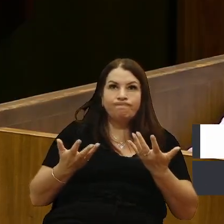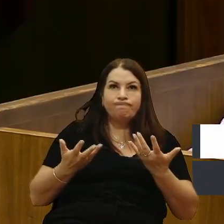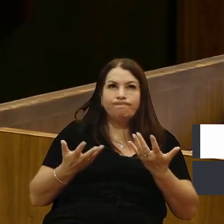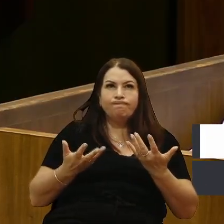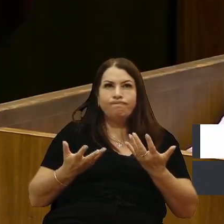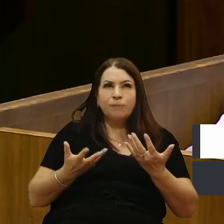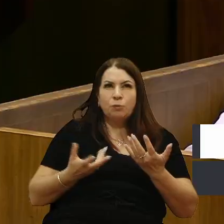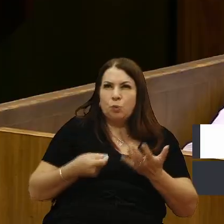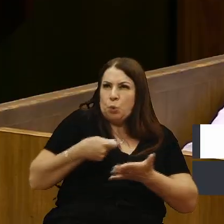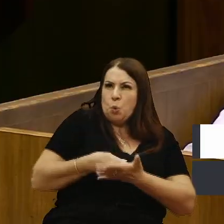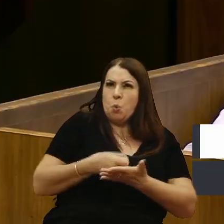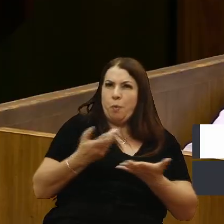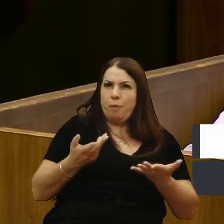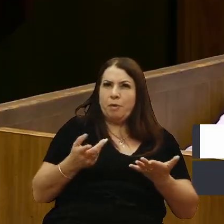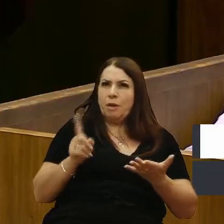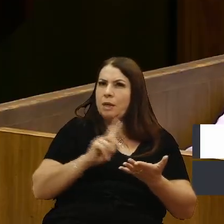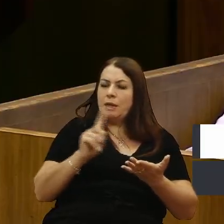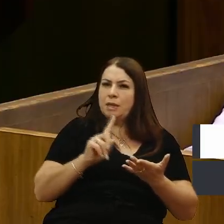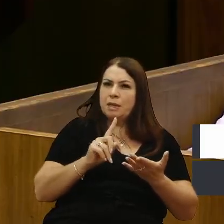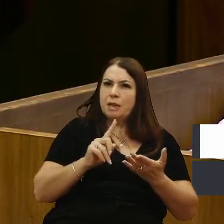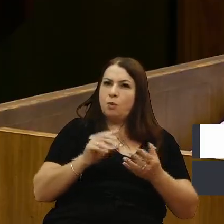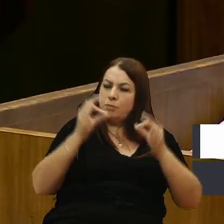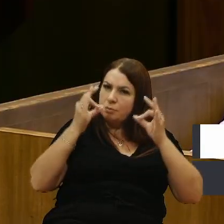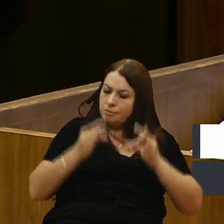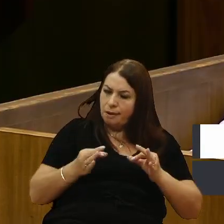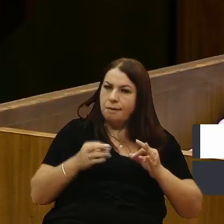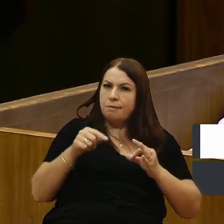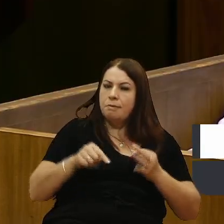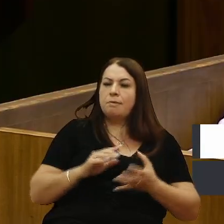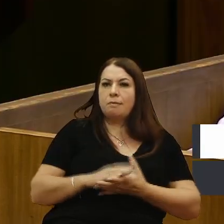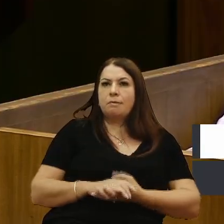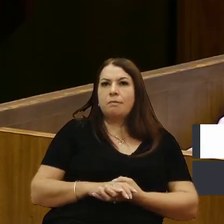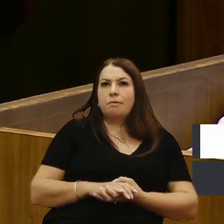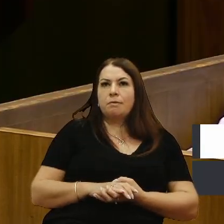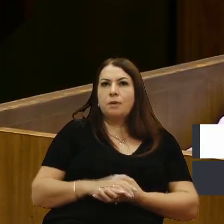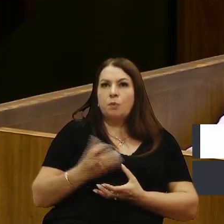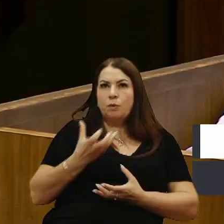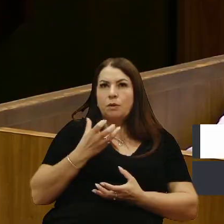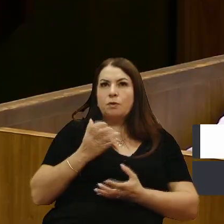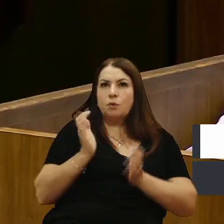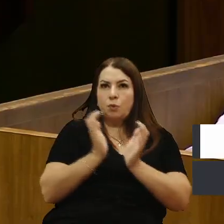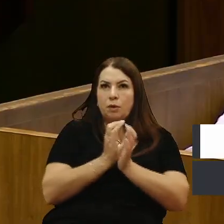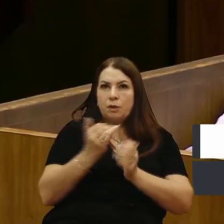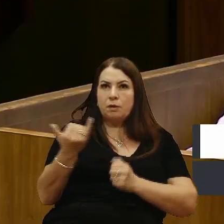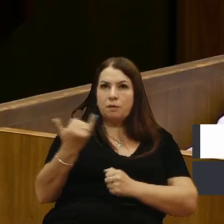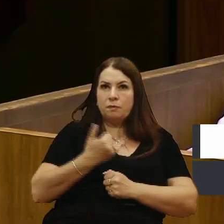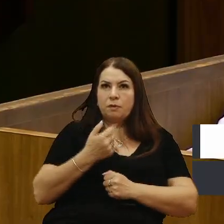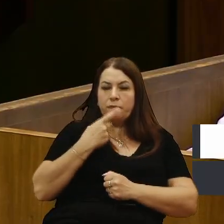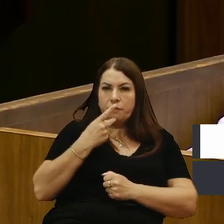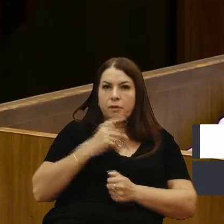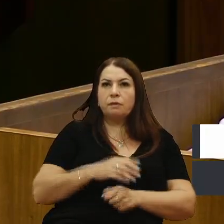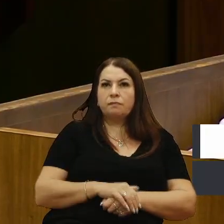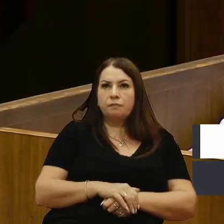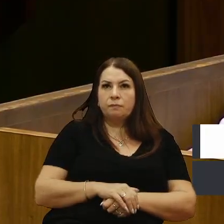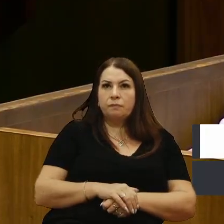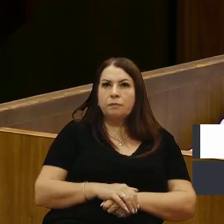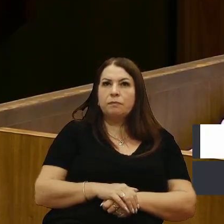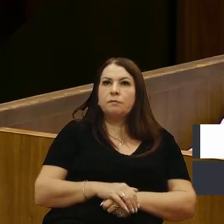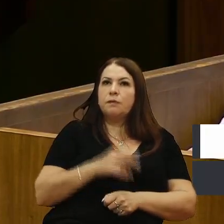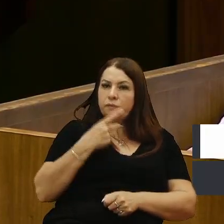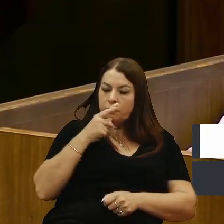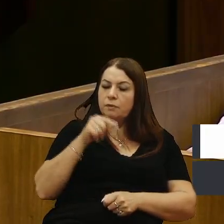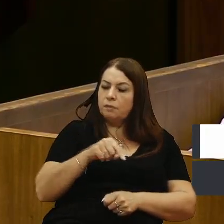de forma não honrada e não correta, eu quero que esse colega venha aqui e se manifeste. Eu faço